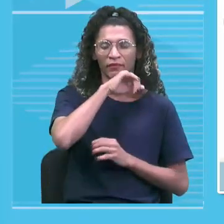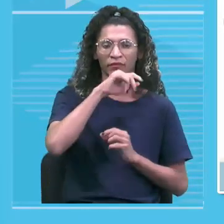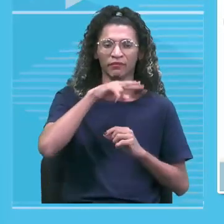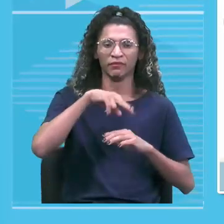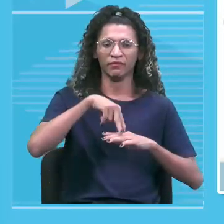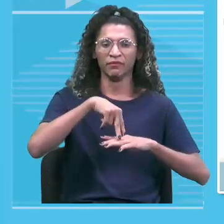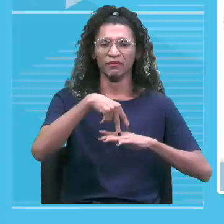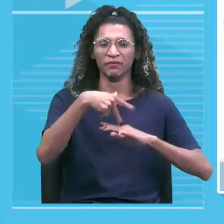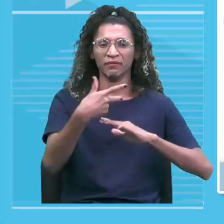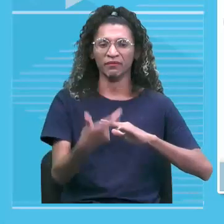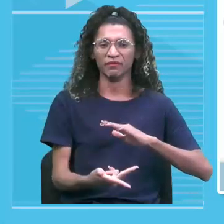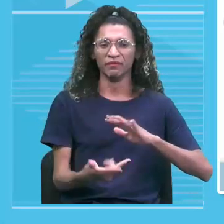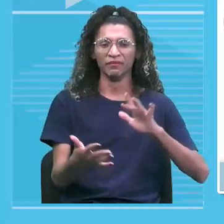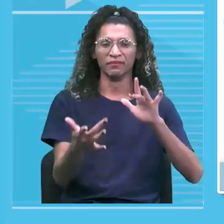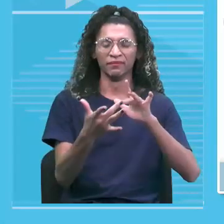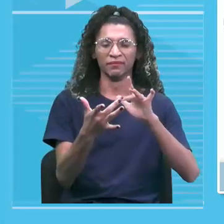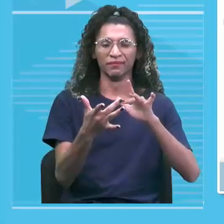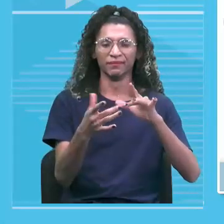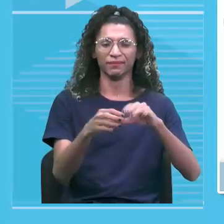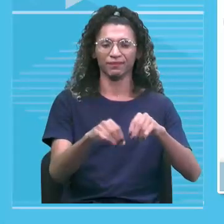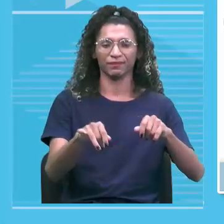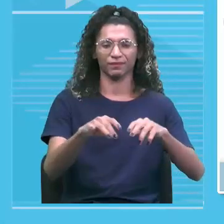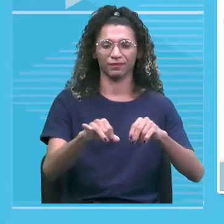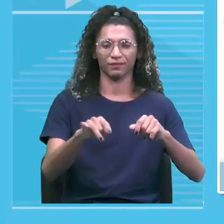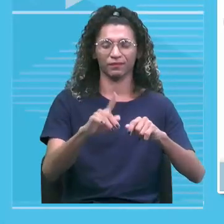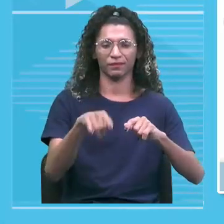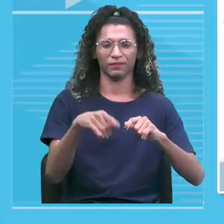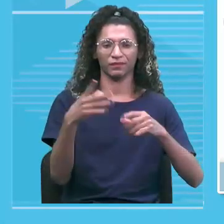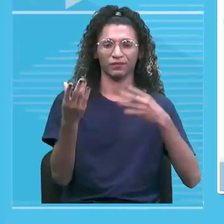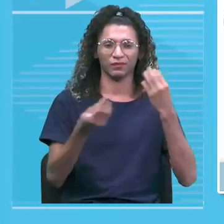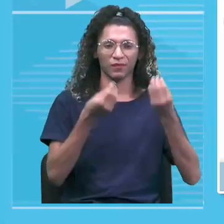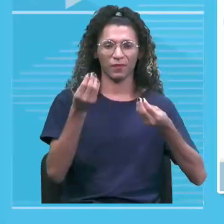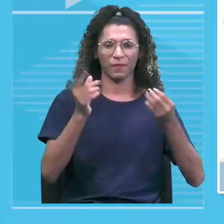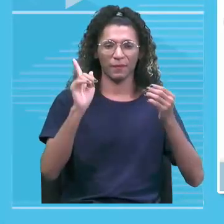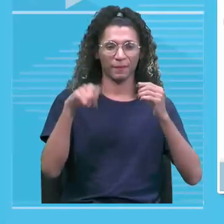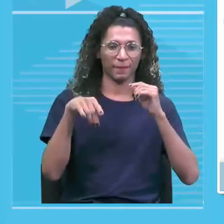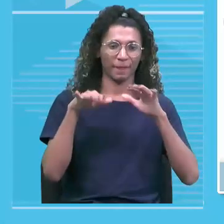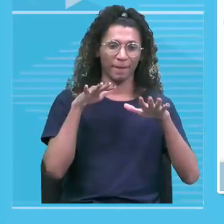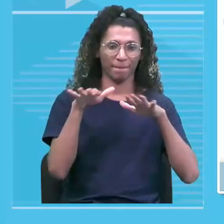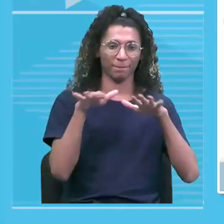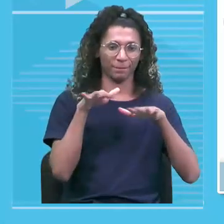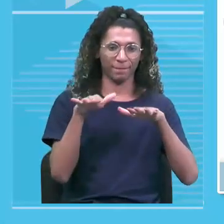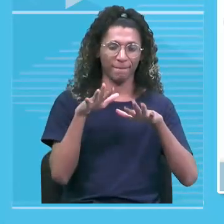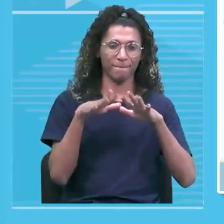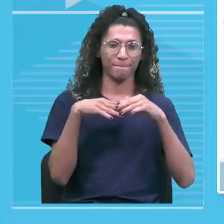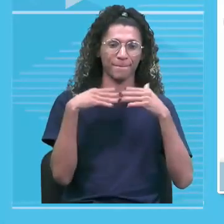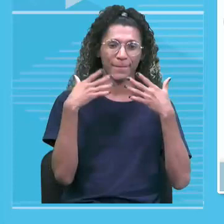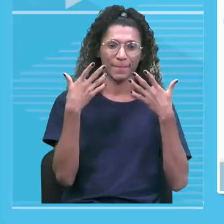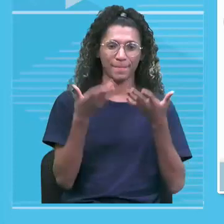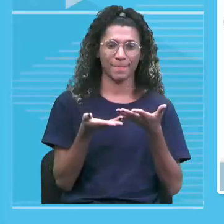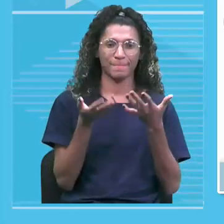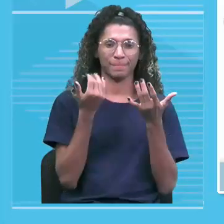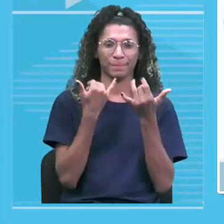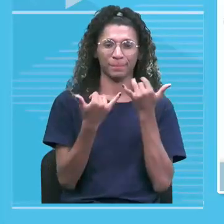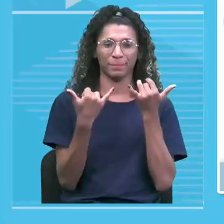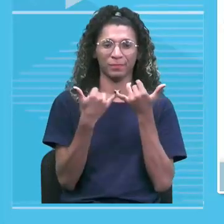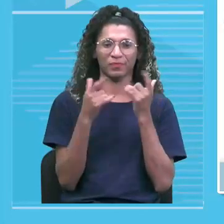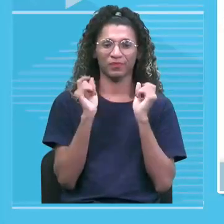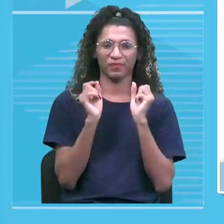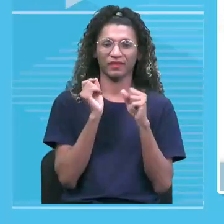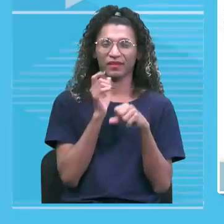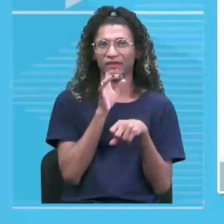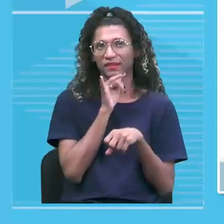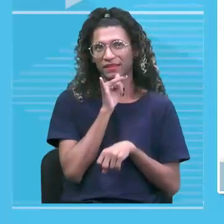a queda do animal seja uma fonte para esse movimento semelhante uma pedrinha que você